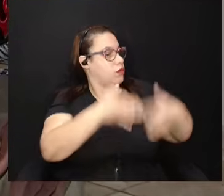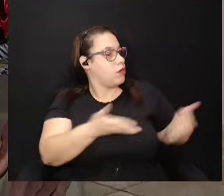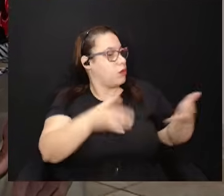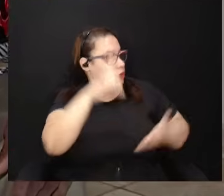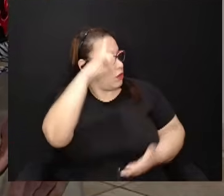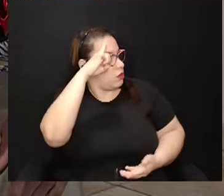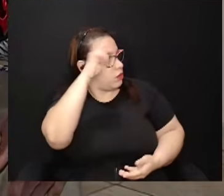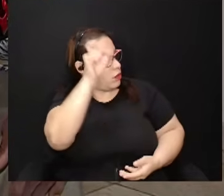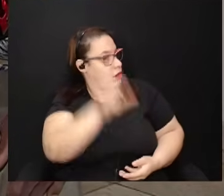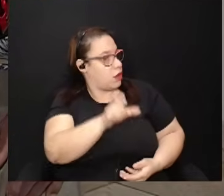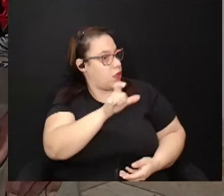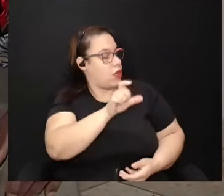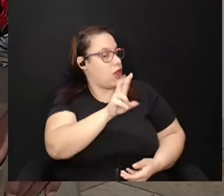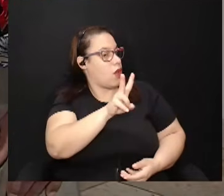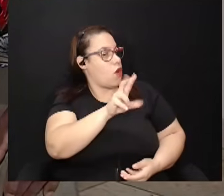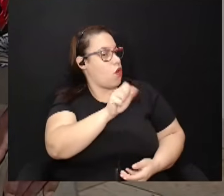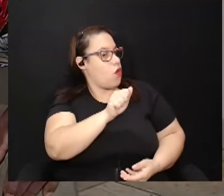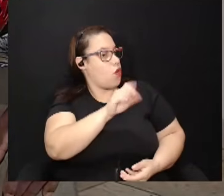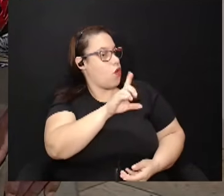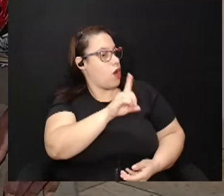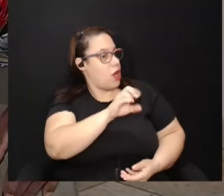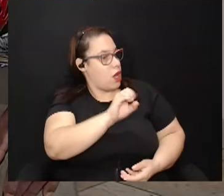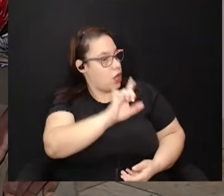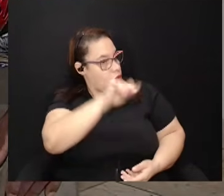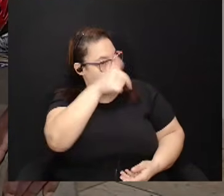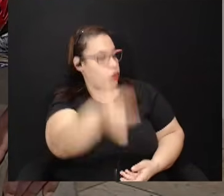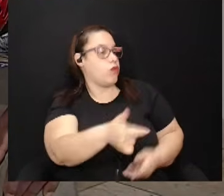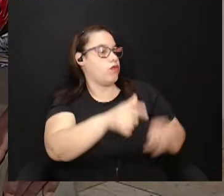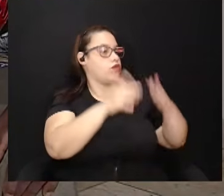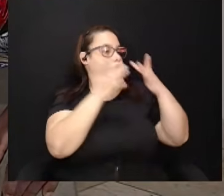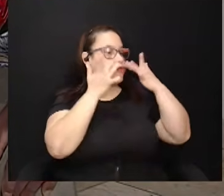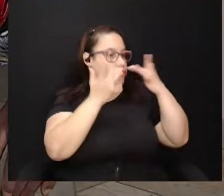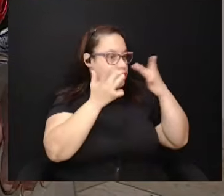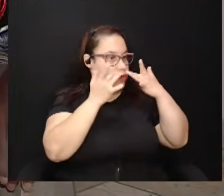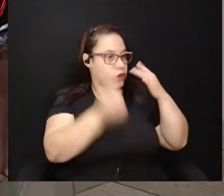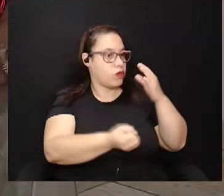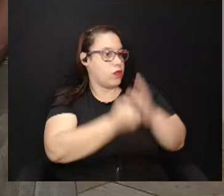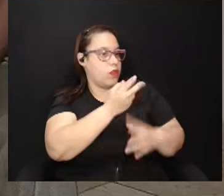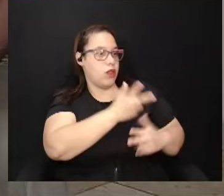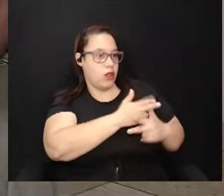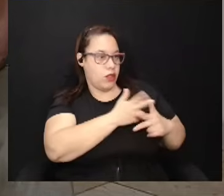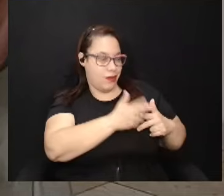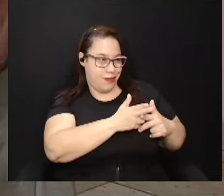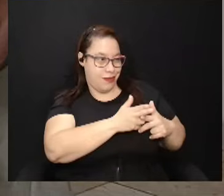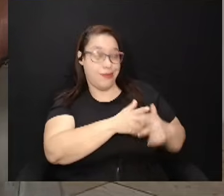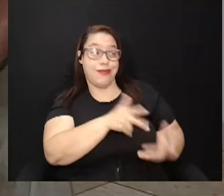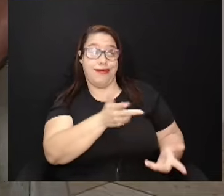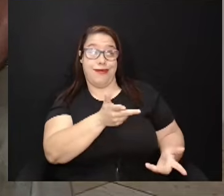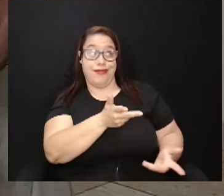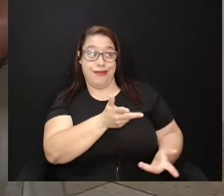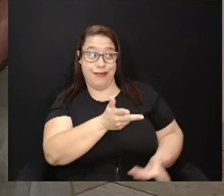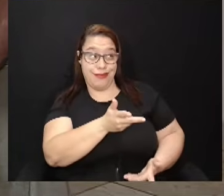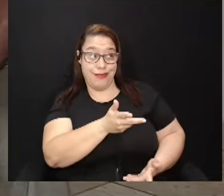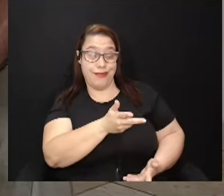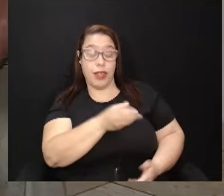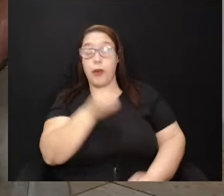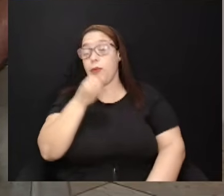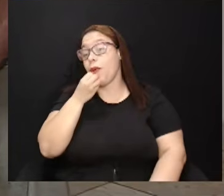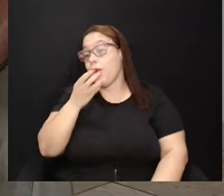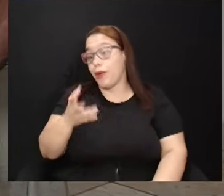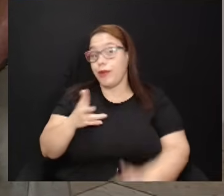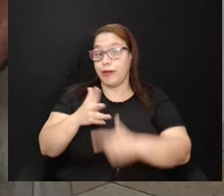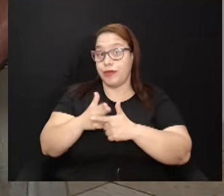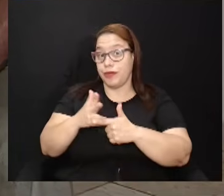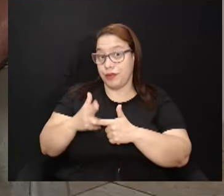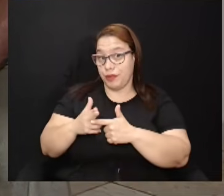além dos palcos? E eu também sei que o senhor está estreando uma novela aí, né? Bom, a novela é